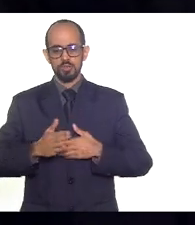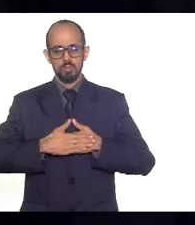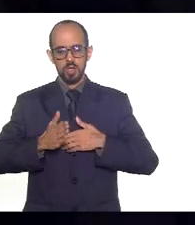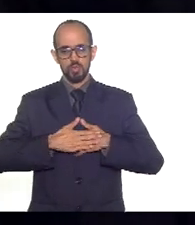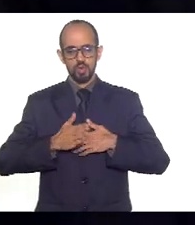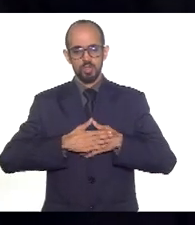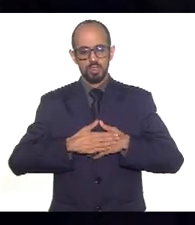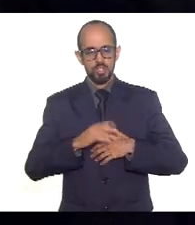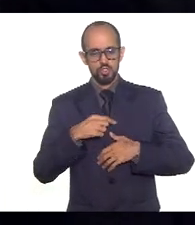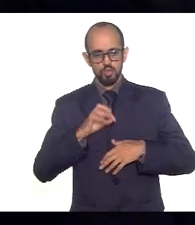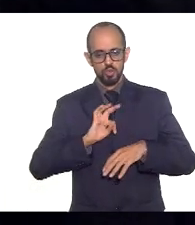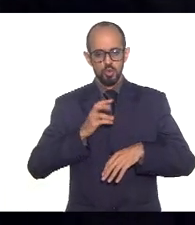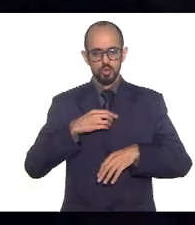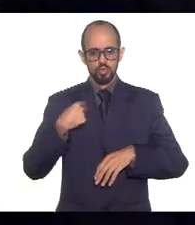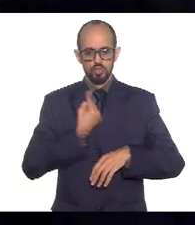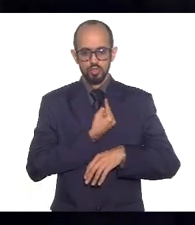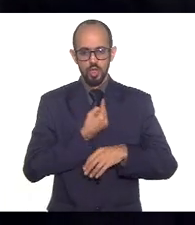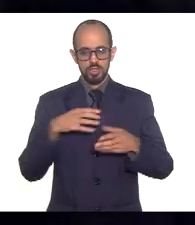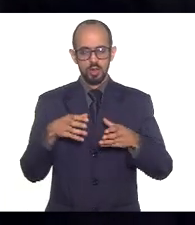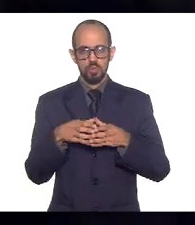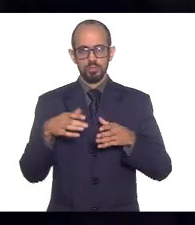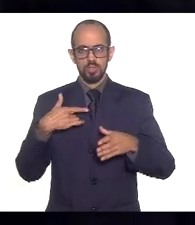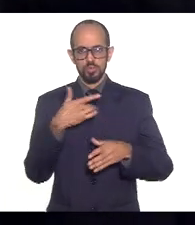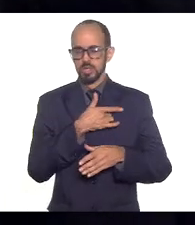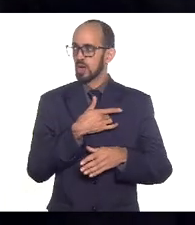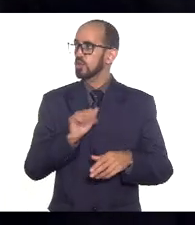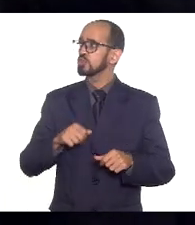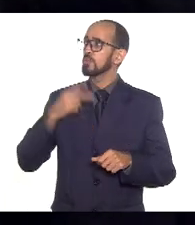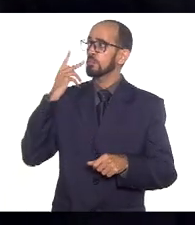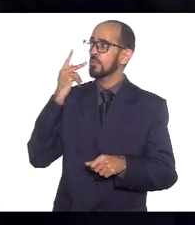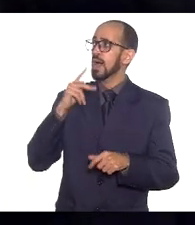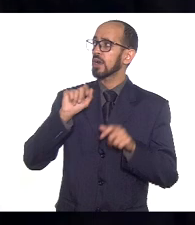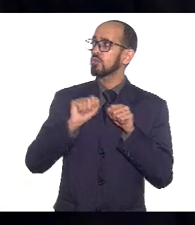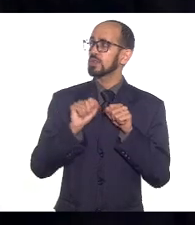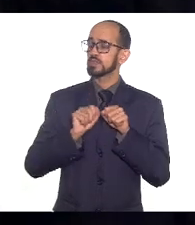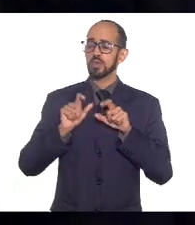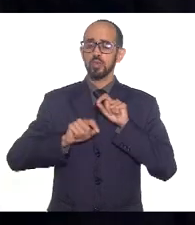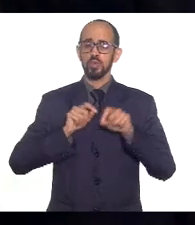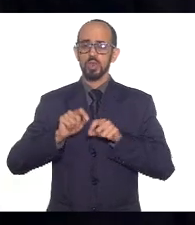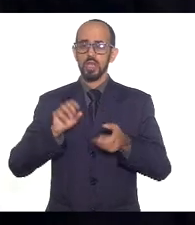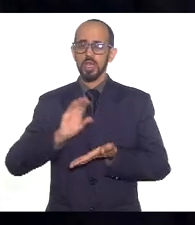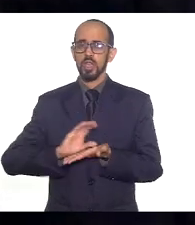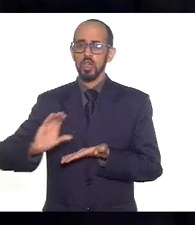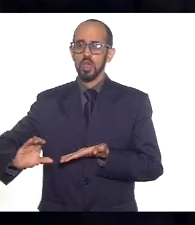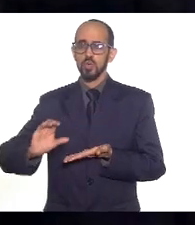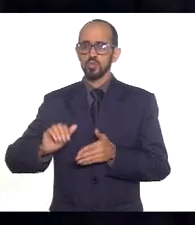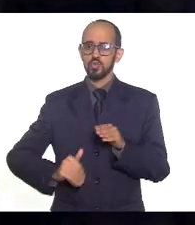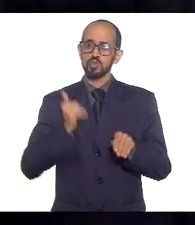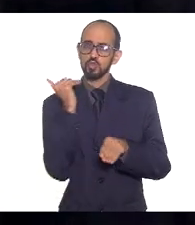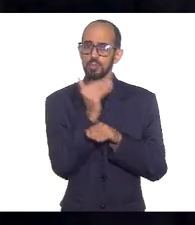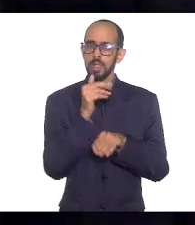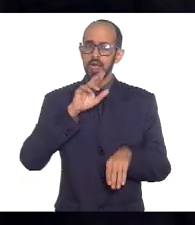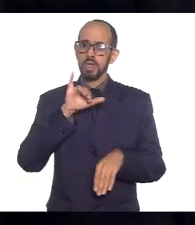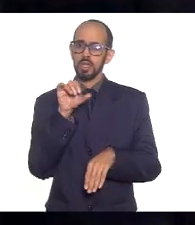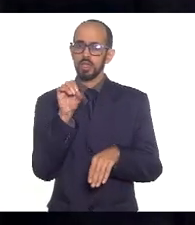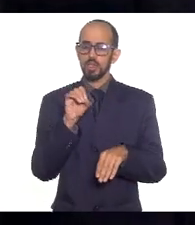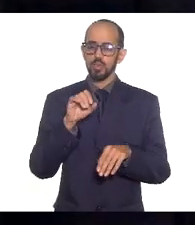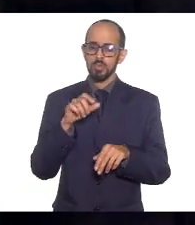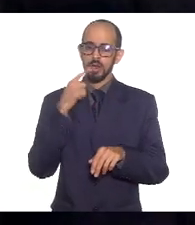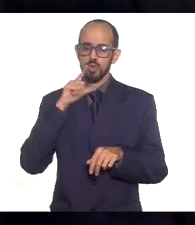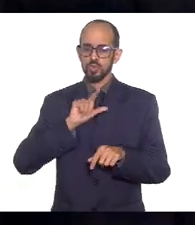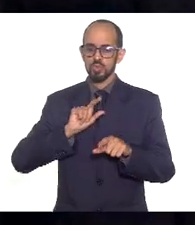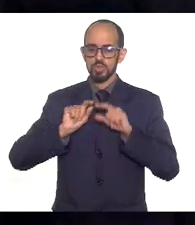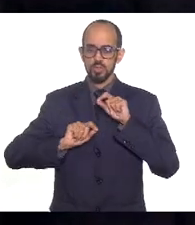transmitir todos nós que soube da comissão de saúde para colocar recursos do supera Rio para garantir